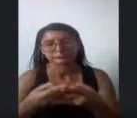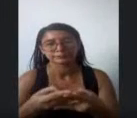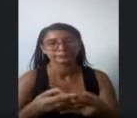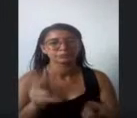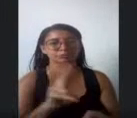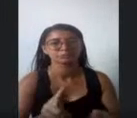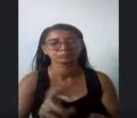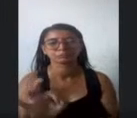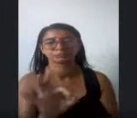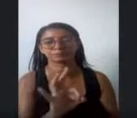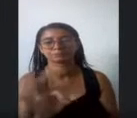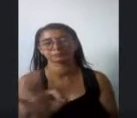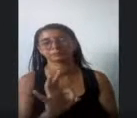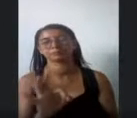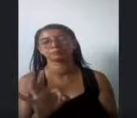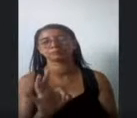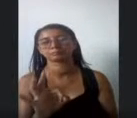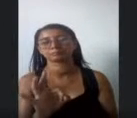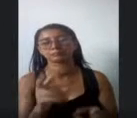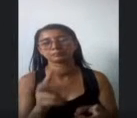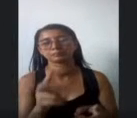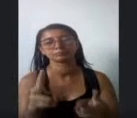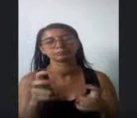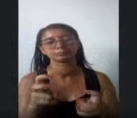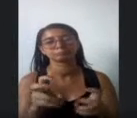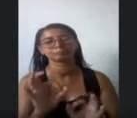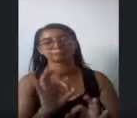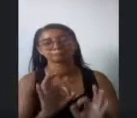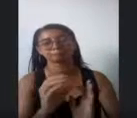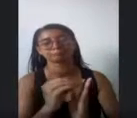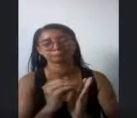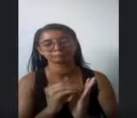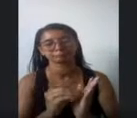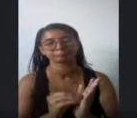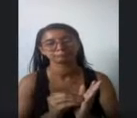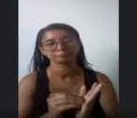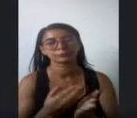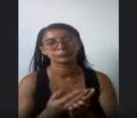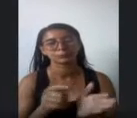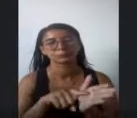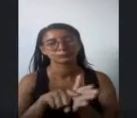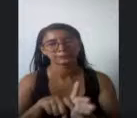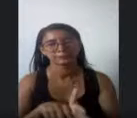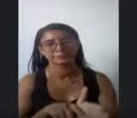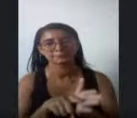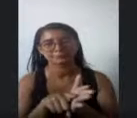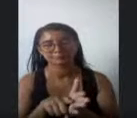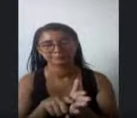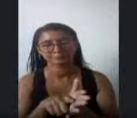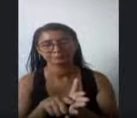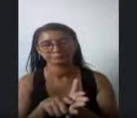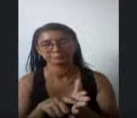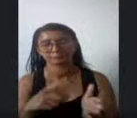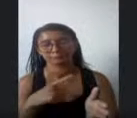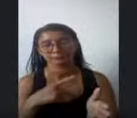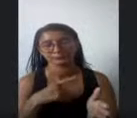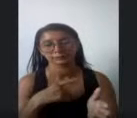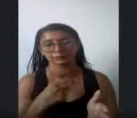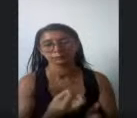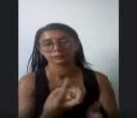um dos aspectos que foi levantado e que foi provado nesse estudo. E a questão do número de parceiros